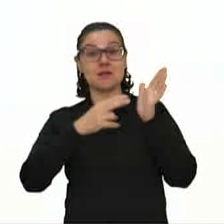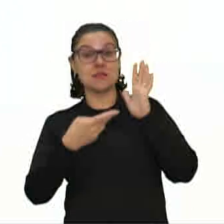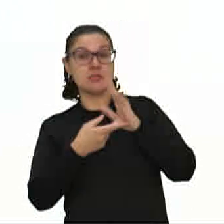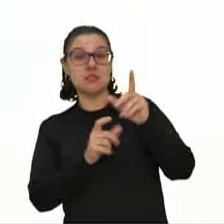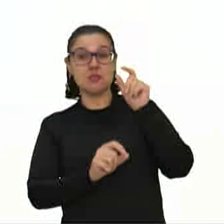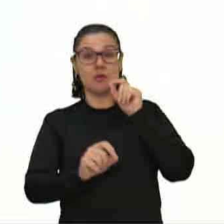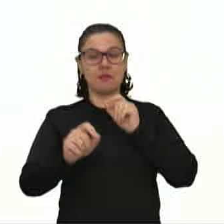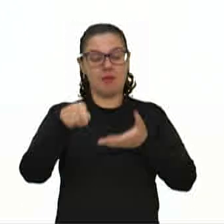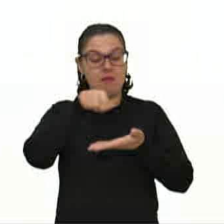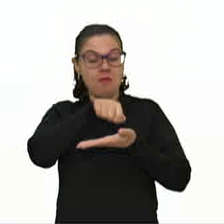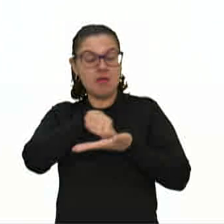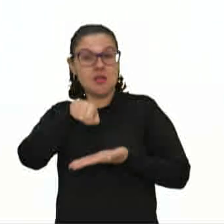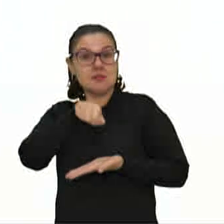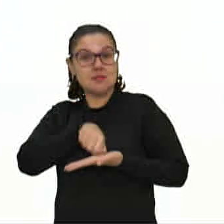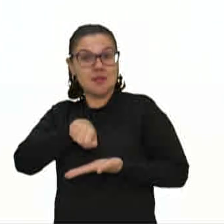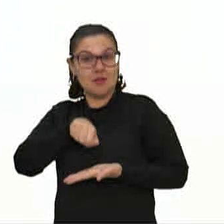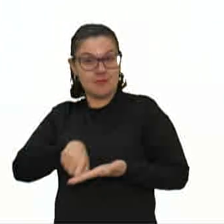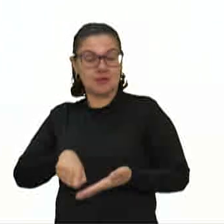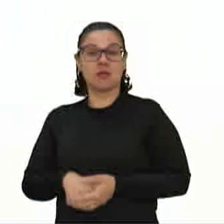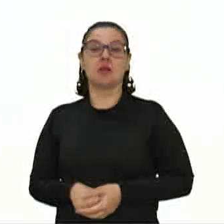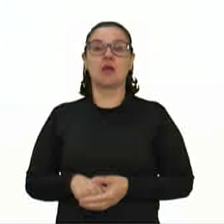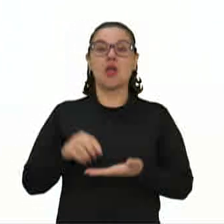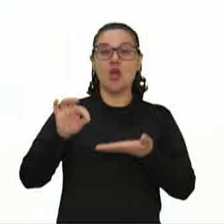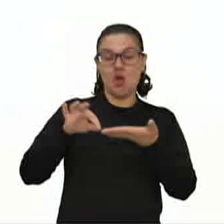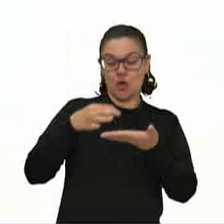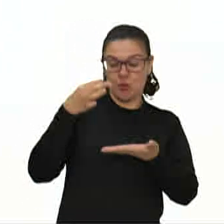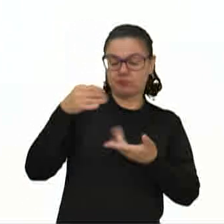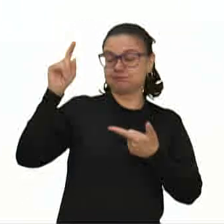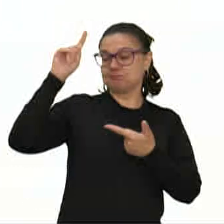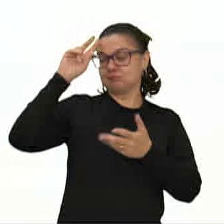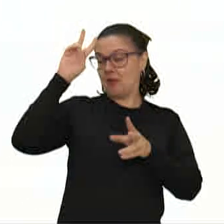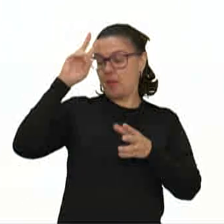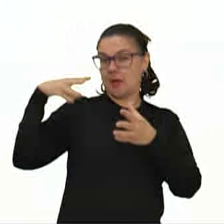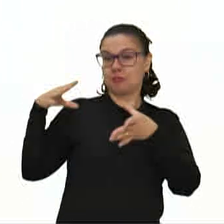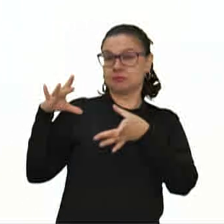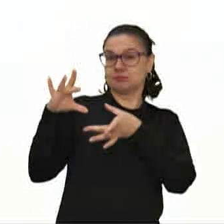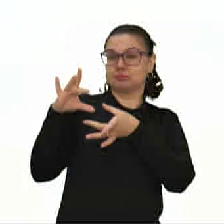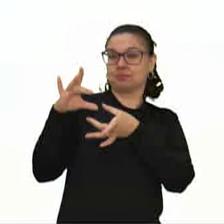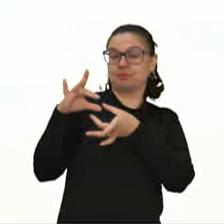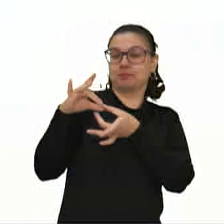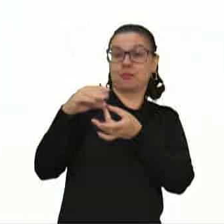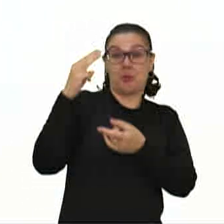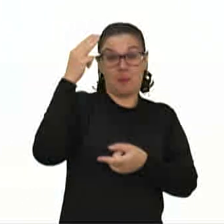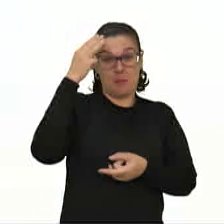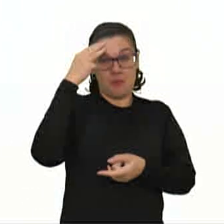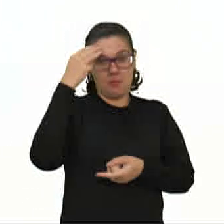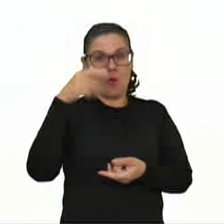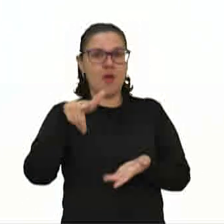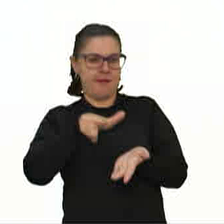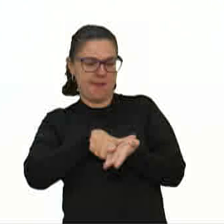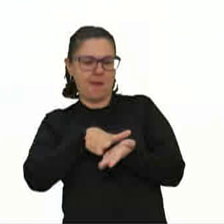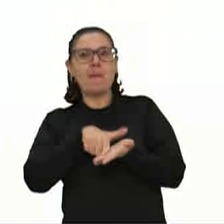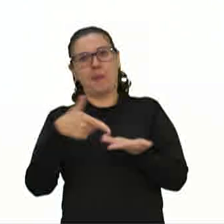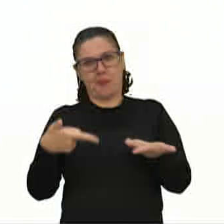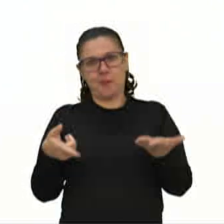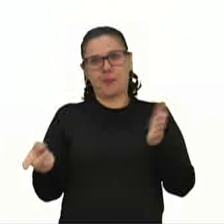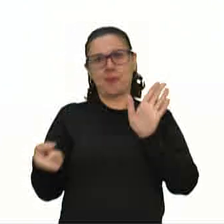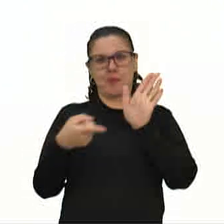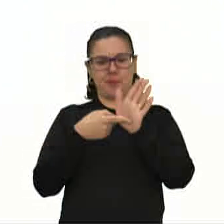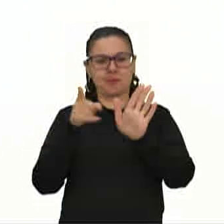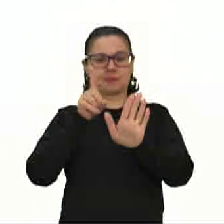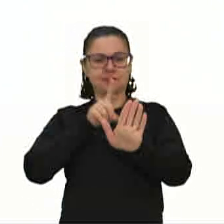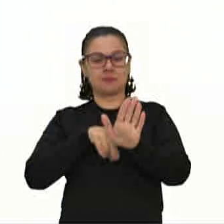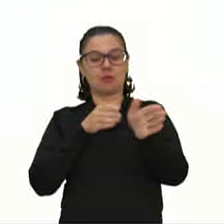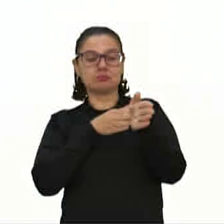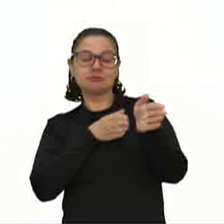sentido de escrever, costurar memórias no lenço, papel. Este emprego